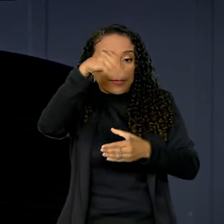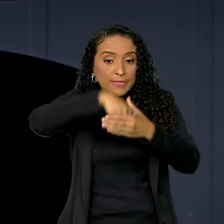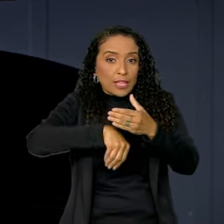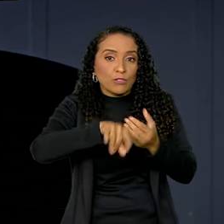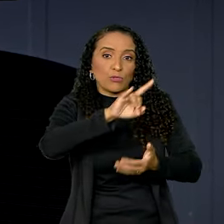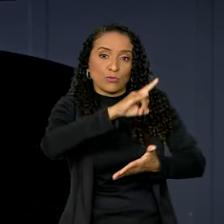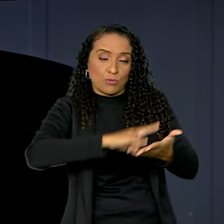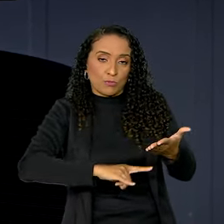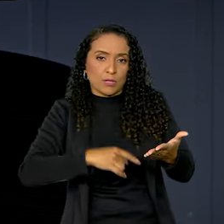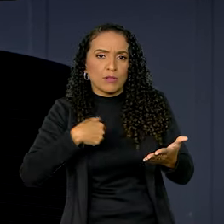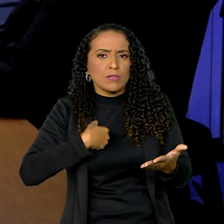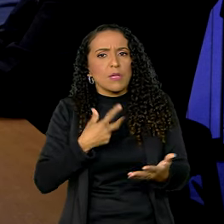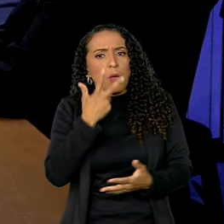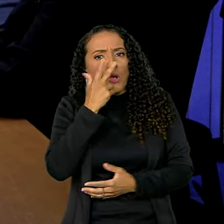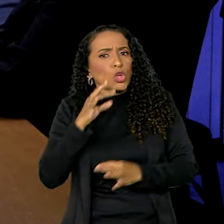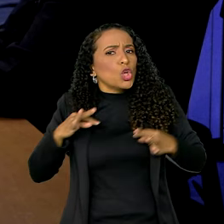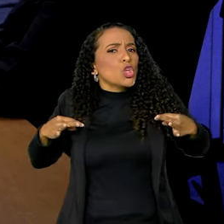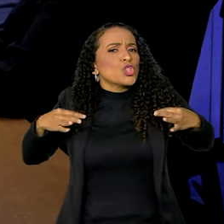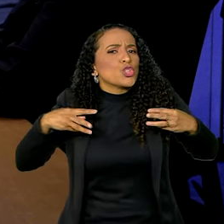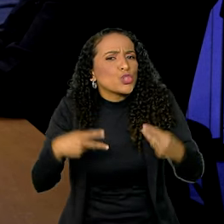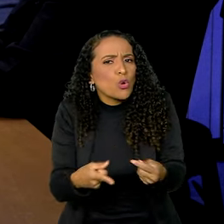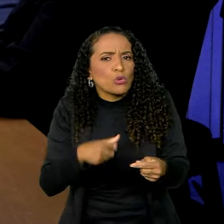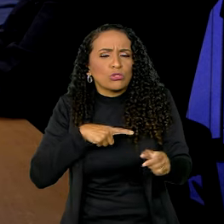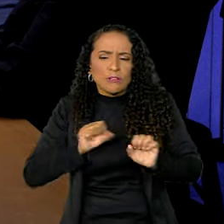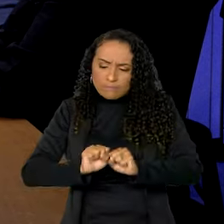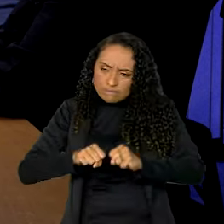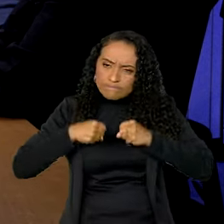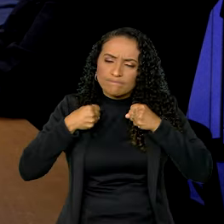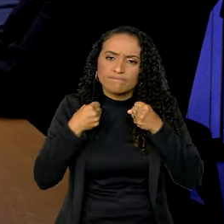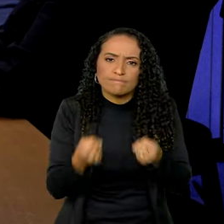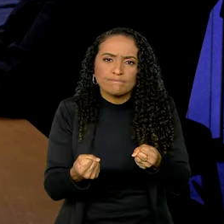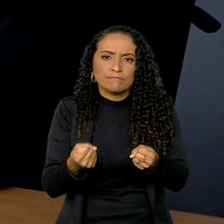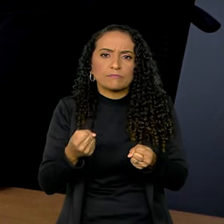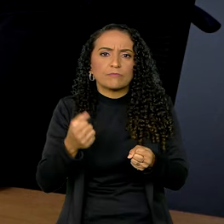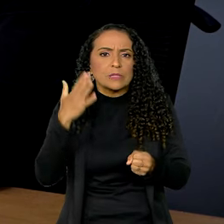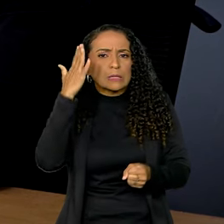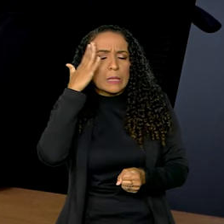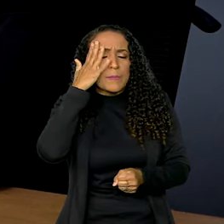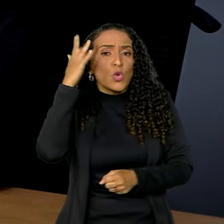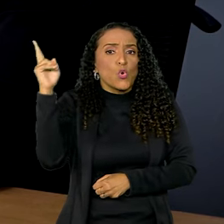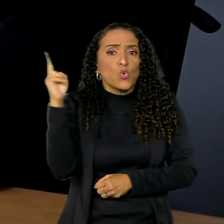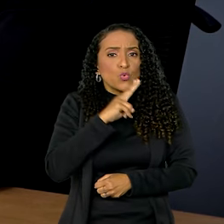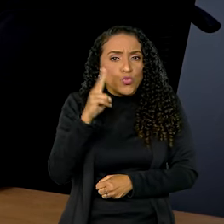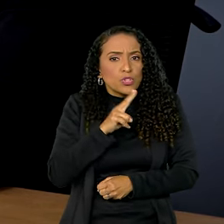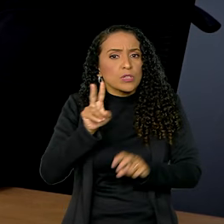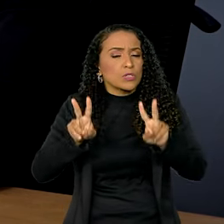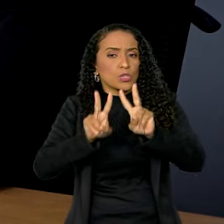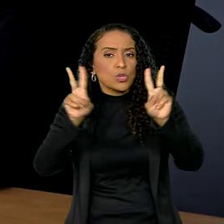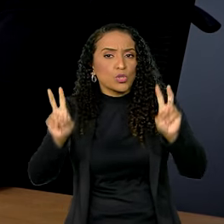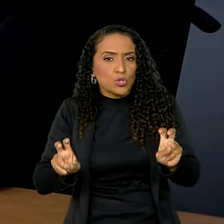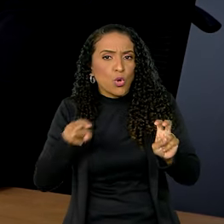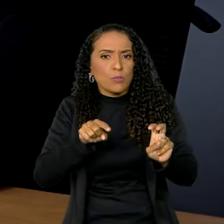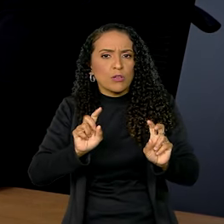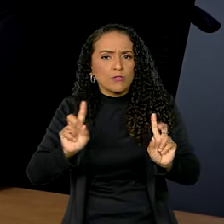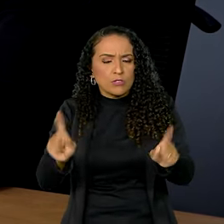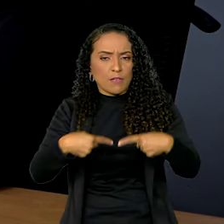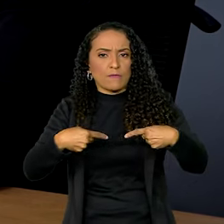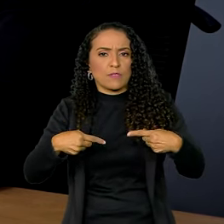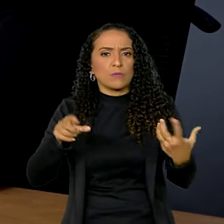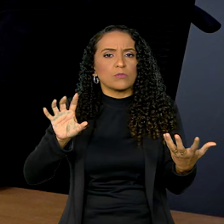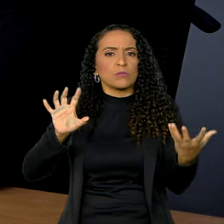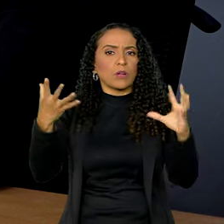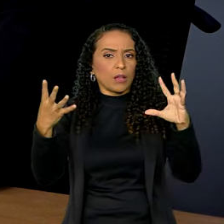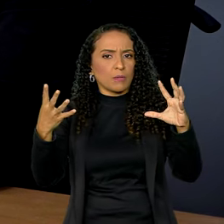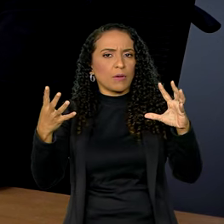documento e eu acho que todos estavam muito imbuídos dessa noção de urgência sobre o desafio do